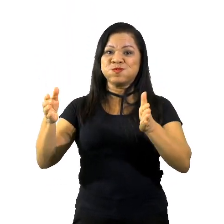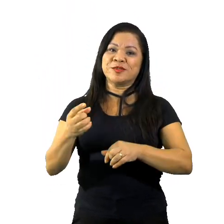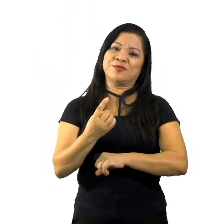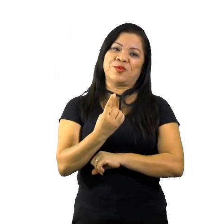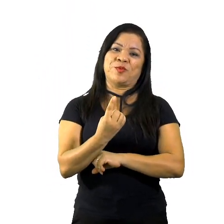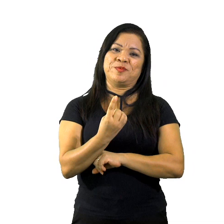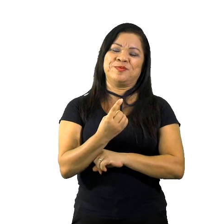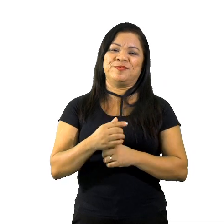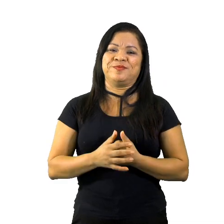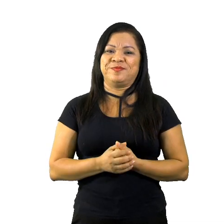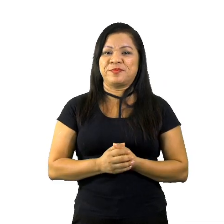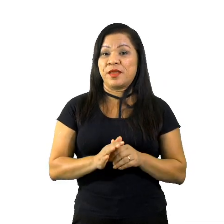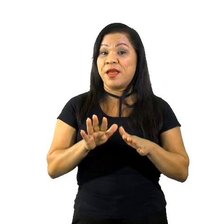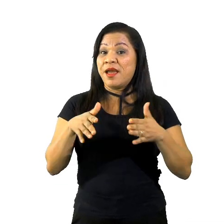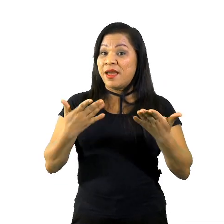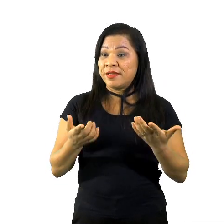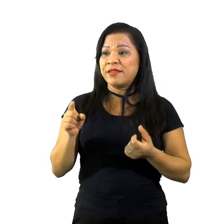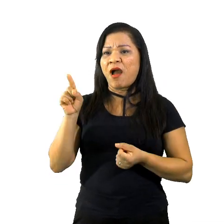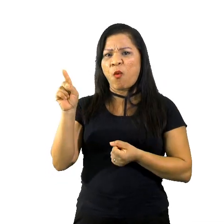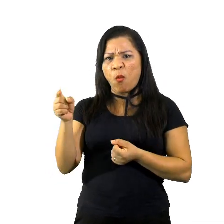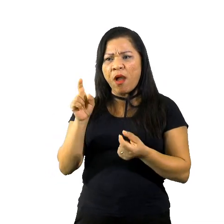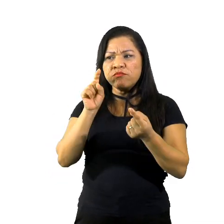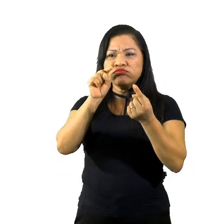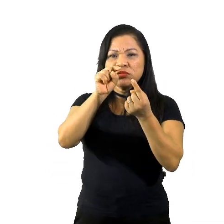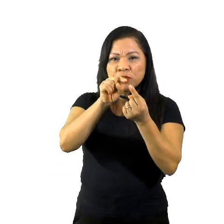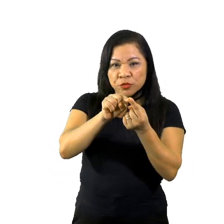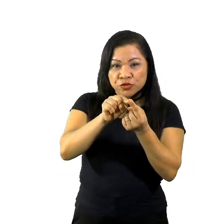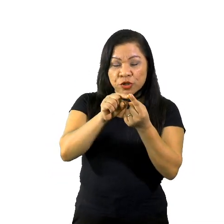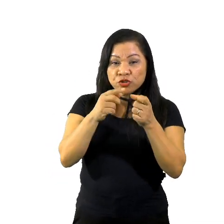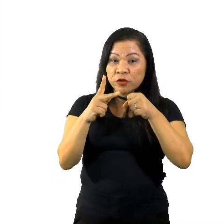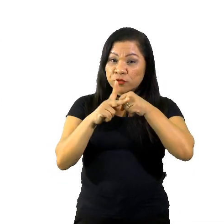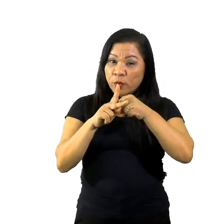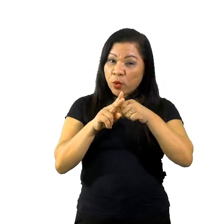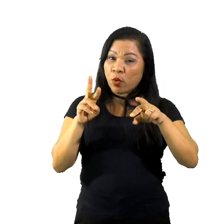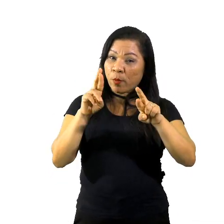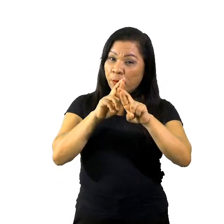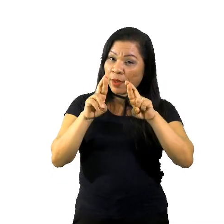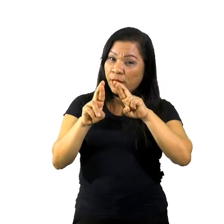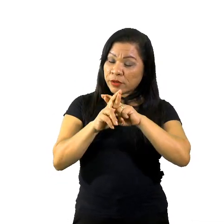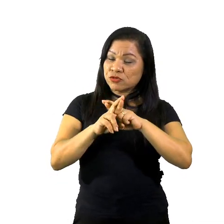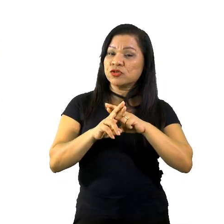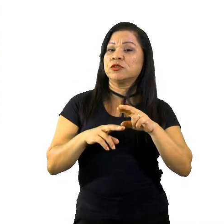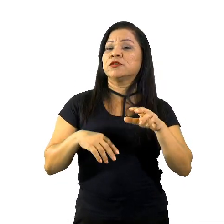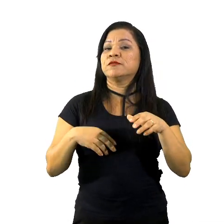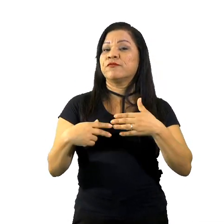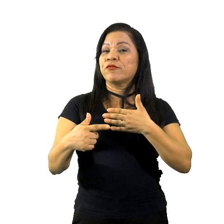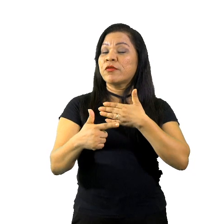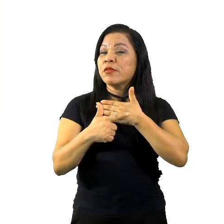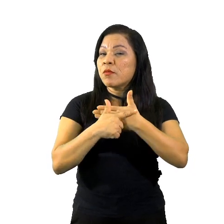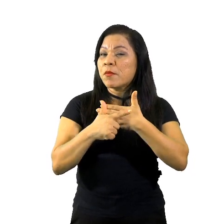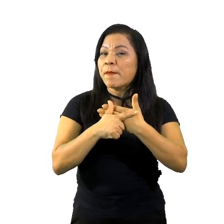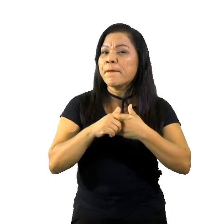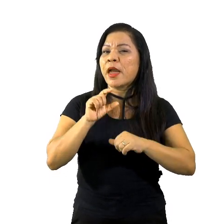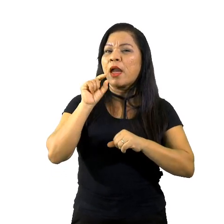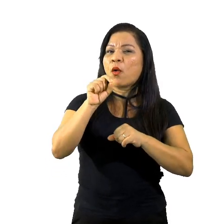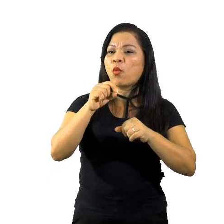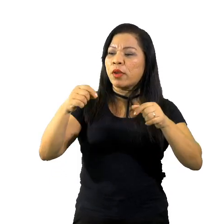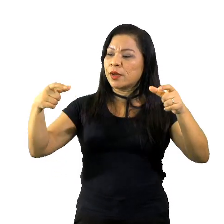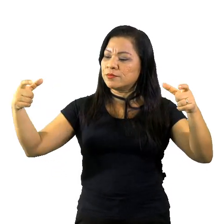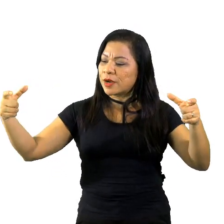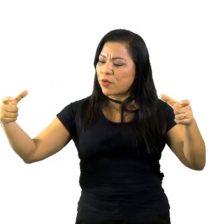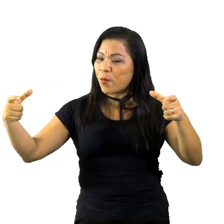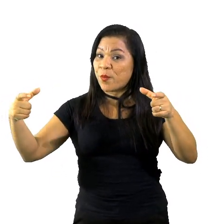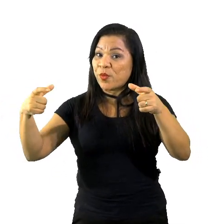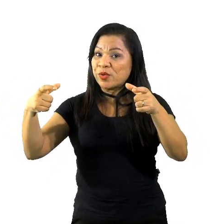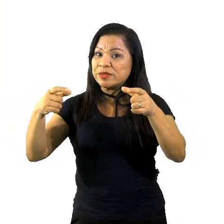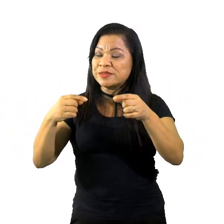Essa é a função do pronome relativo. Ele exerce um papel coesivo, porque ele estabelece